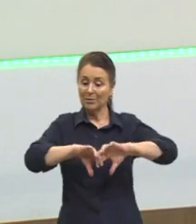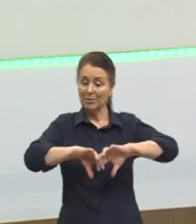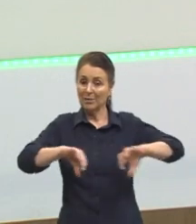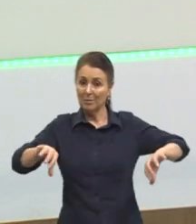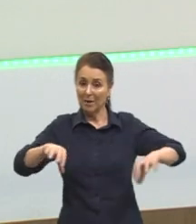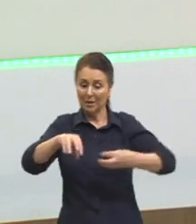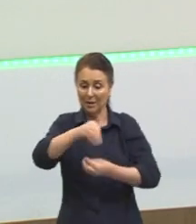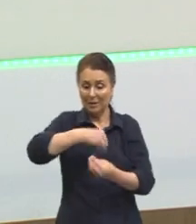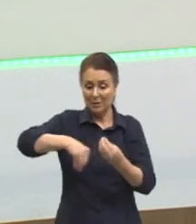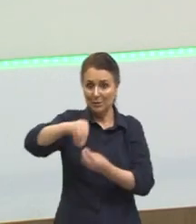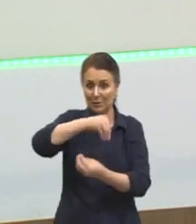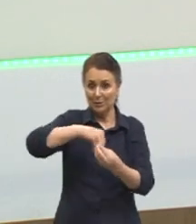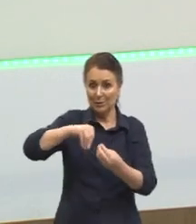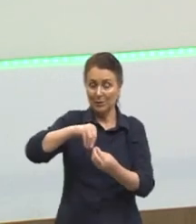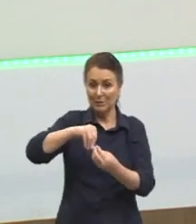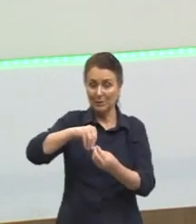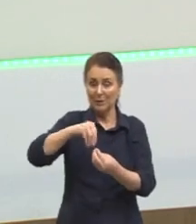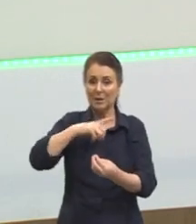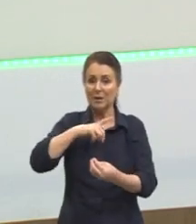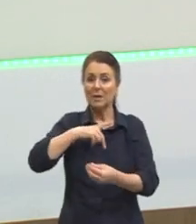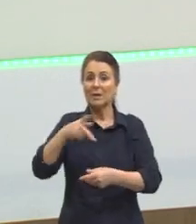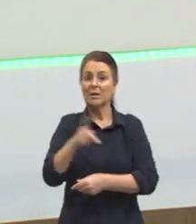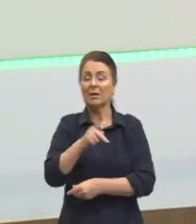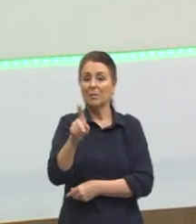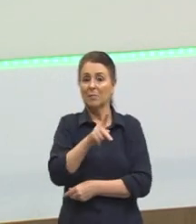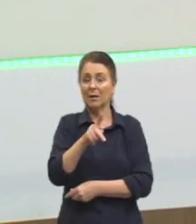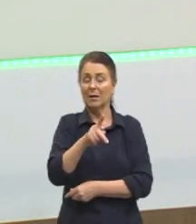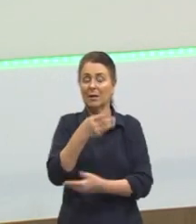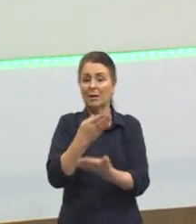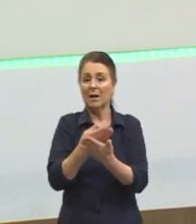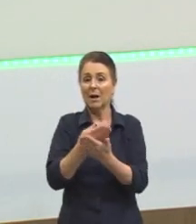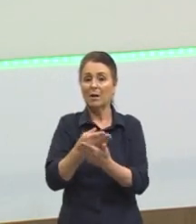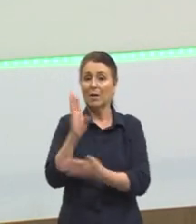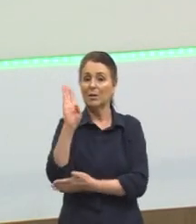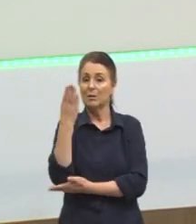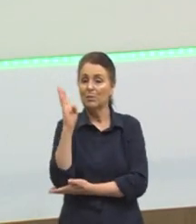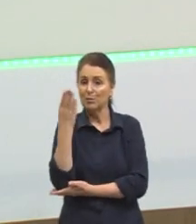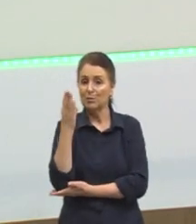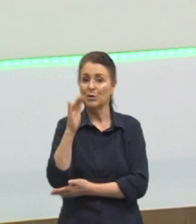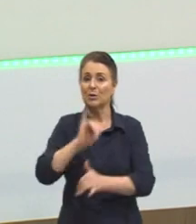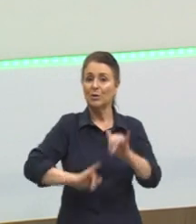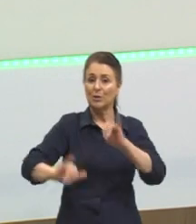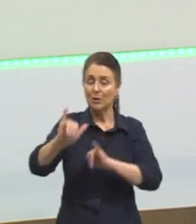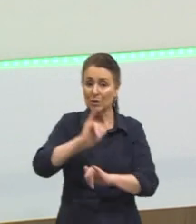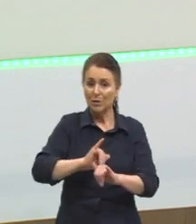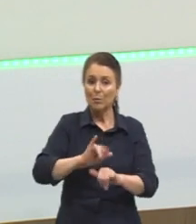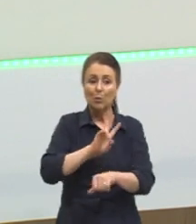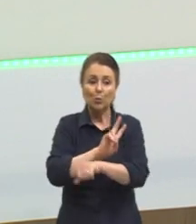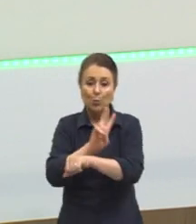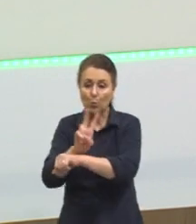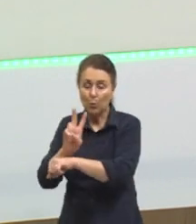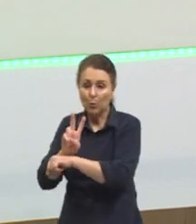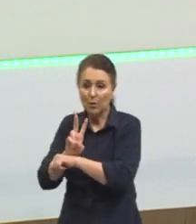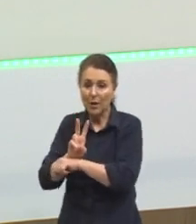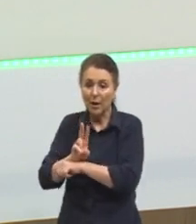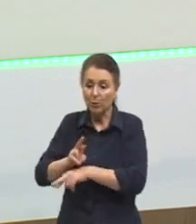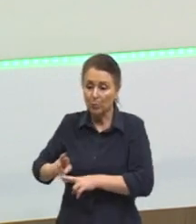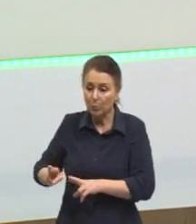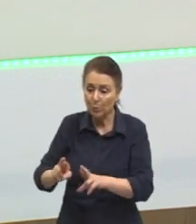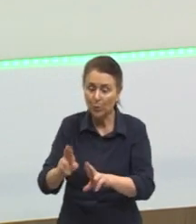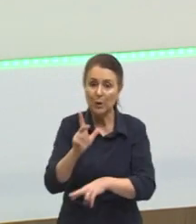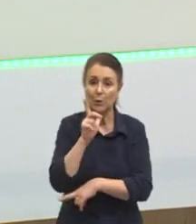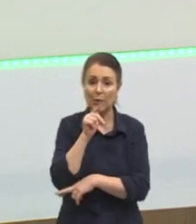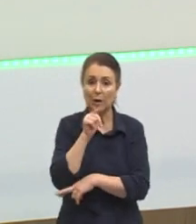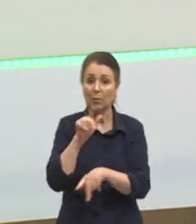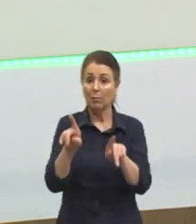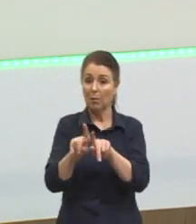nós falamos também na nossa aula de biologia química sobre os tratamentos de fluentes enfim a questão dos nossos tratamentos em casa